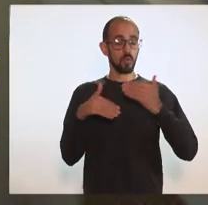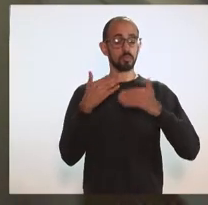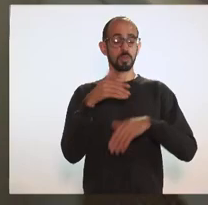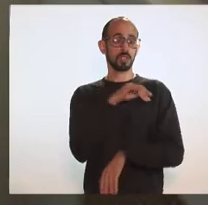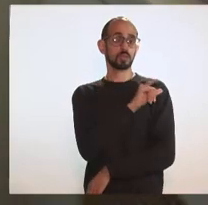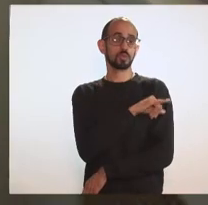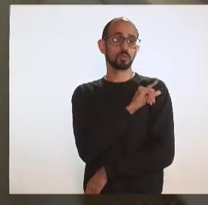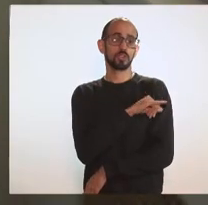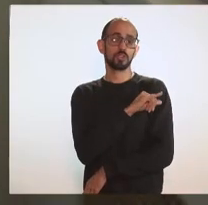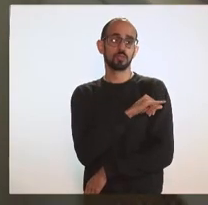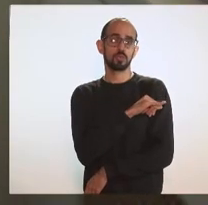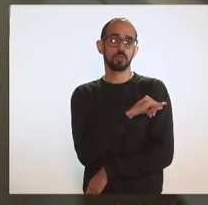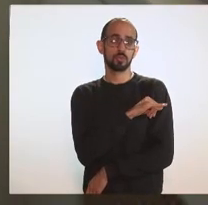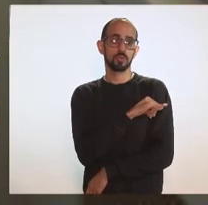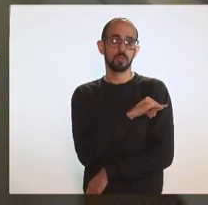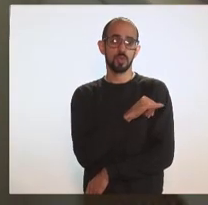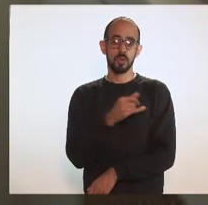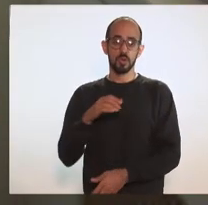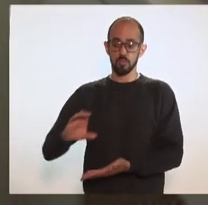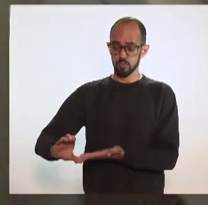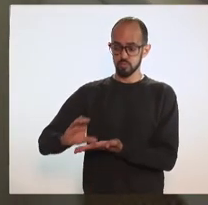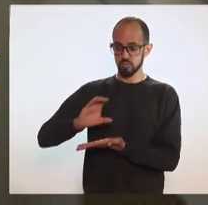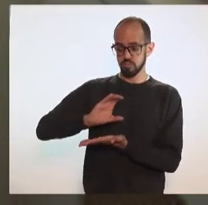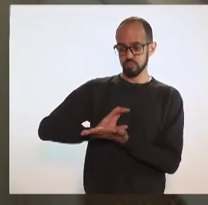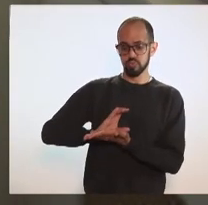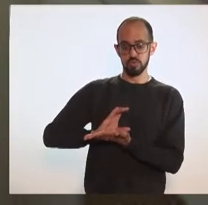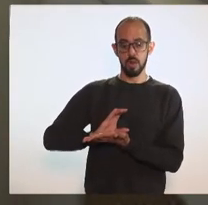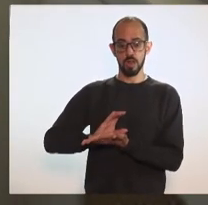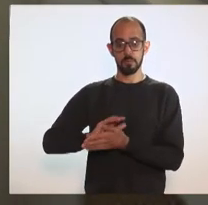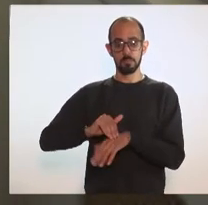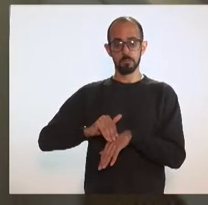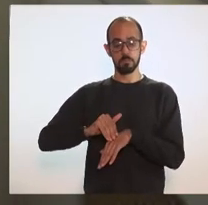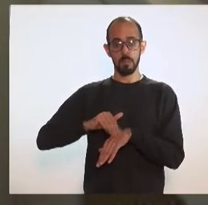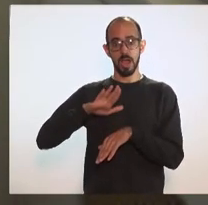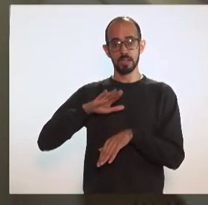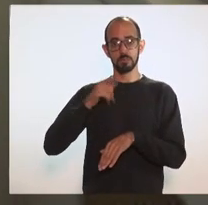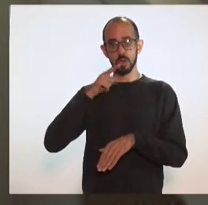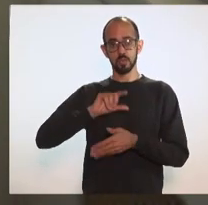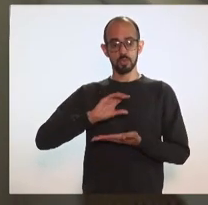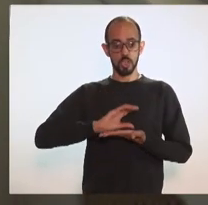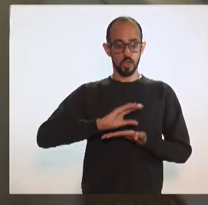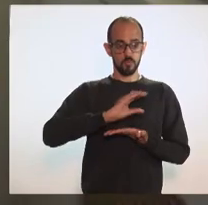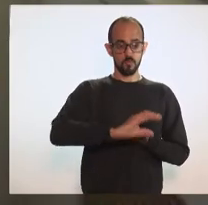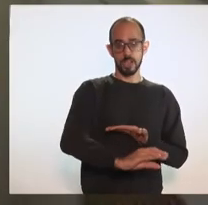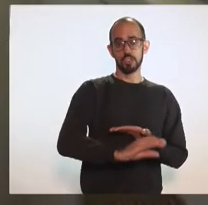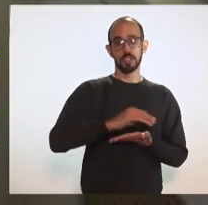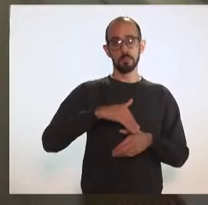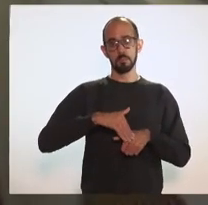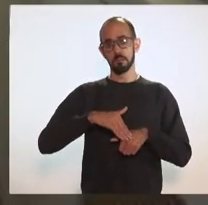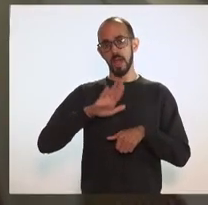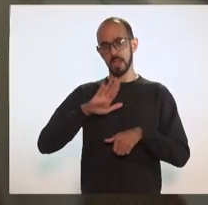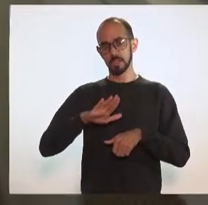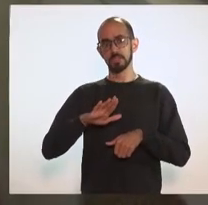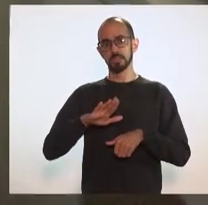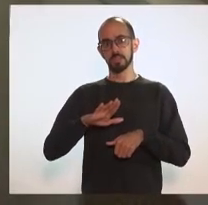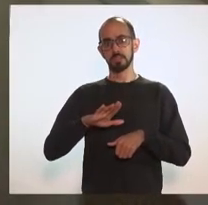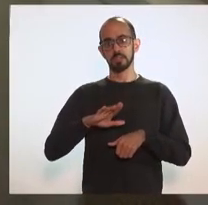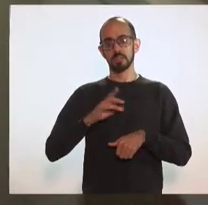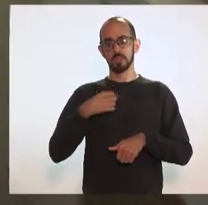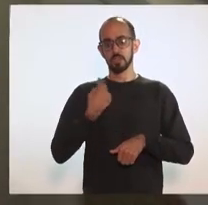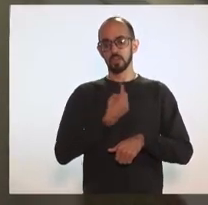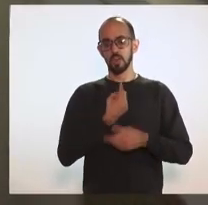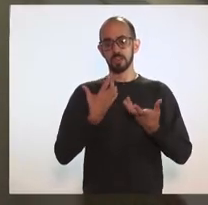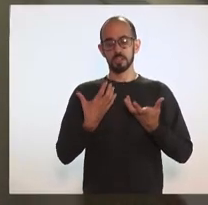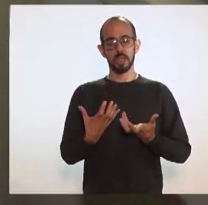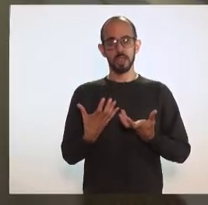do Estado ter mais arrecadação que eu ter mais investir não fazer com a minha gerar girar é isso que nós queremos